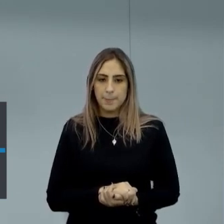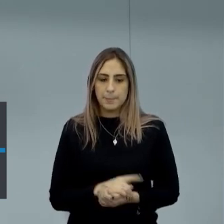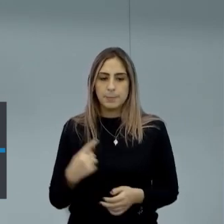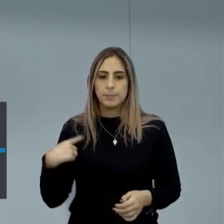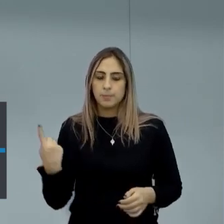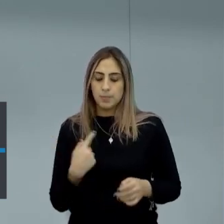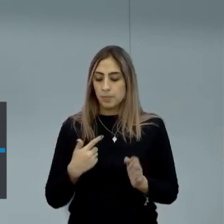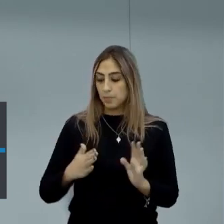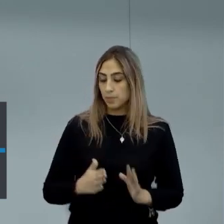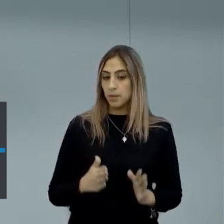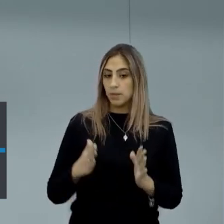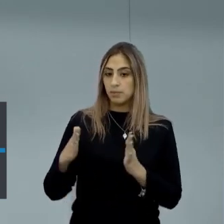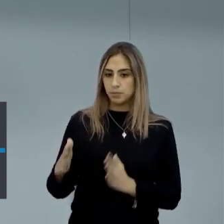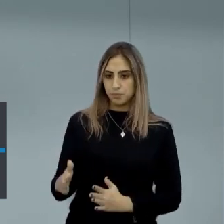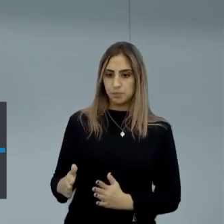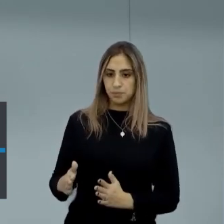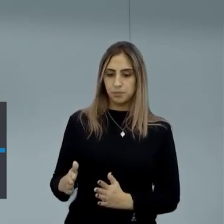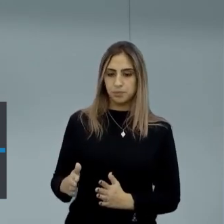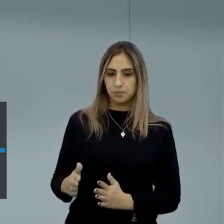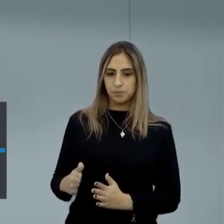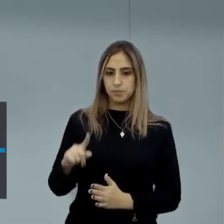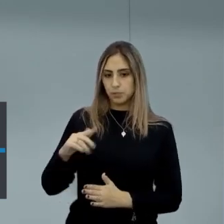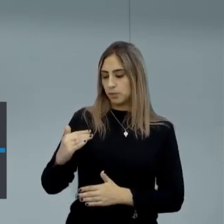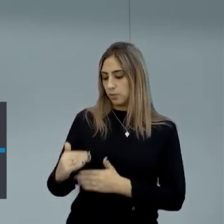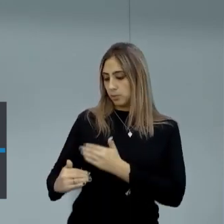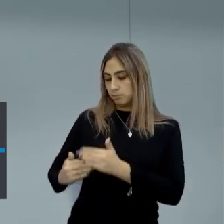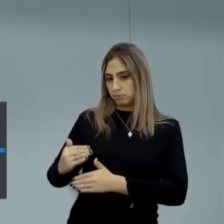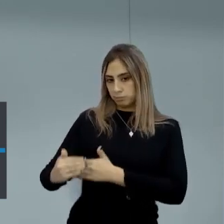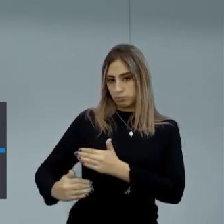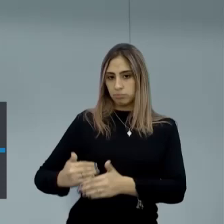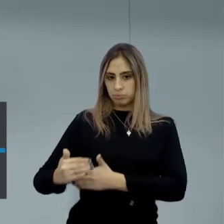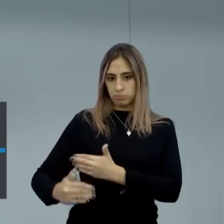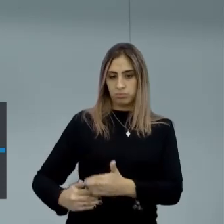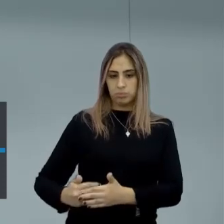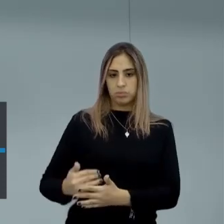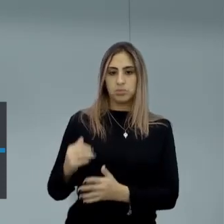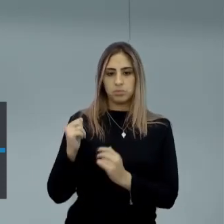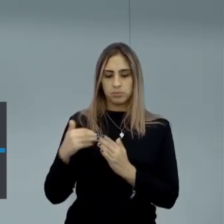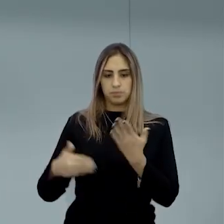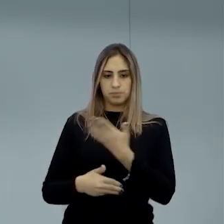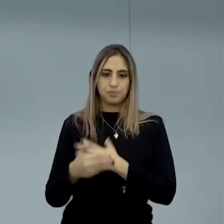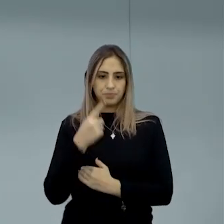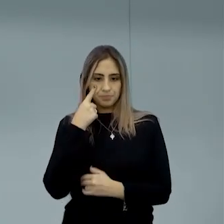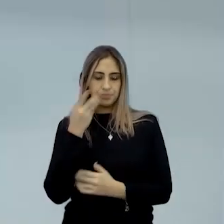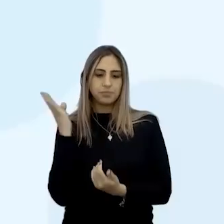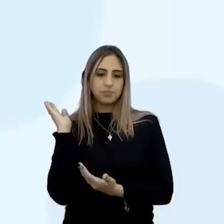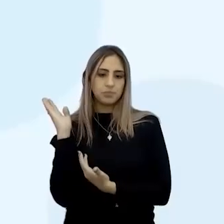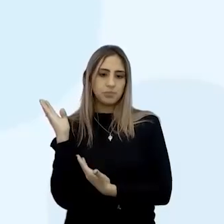numa parte do desenvolvimento. Pode colocar para eles, por favor,